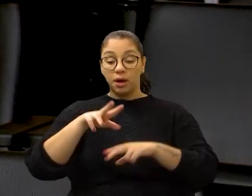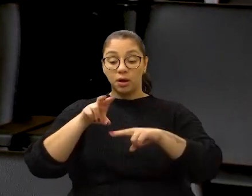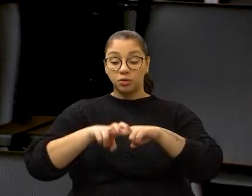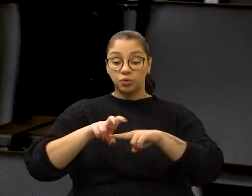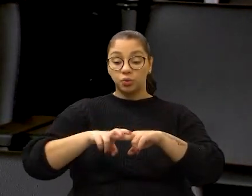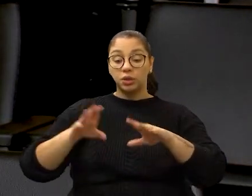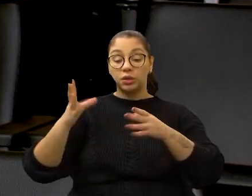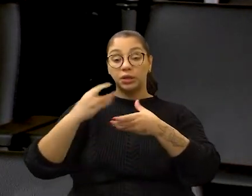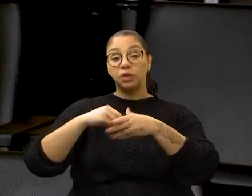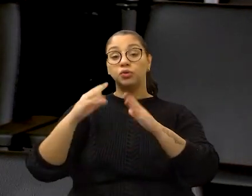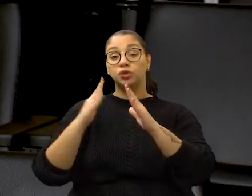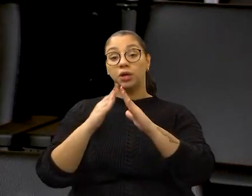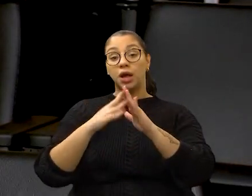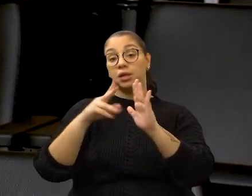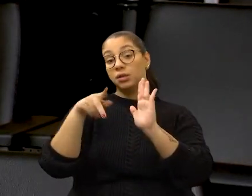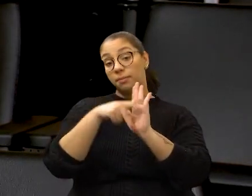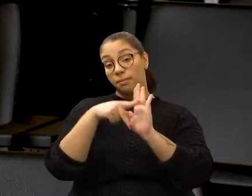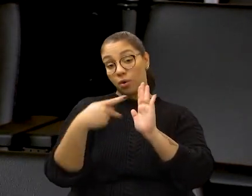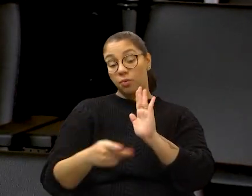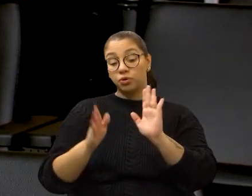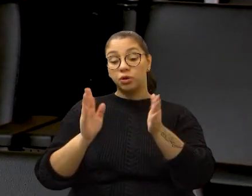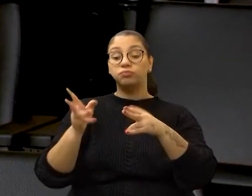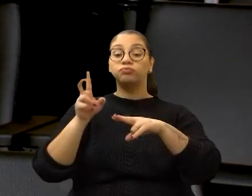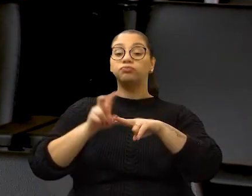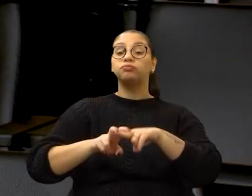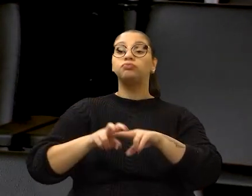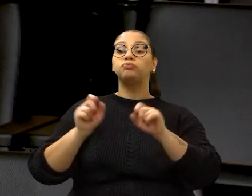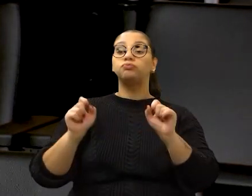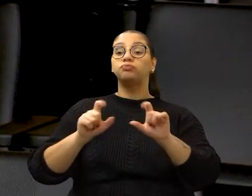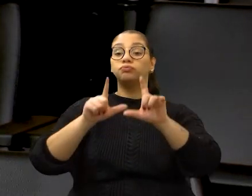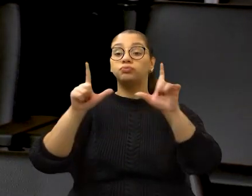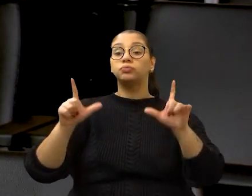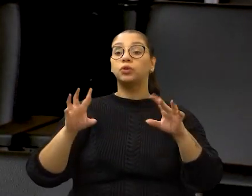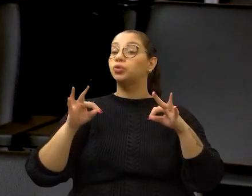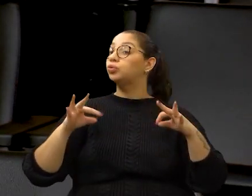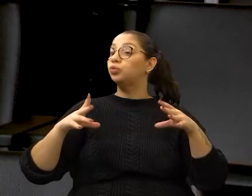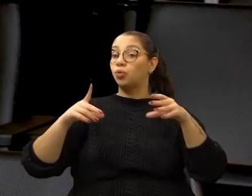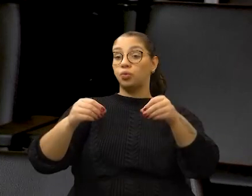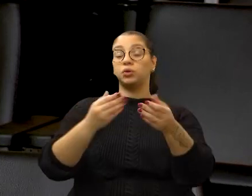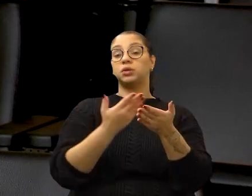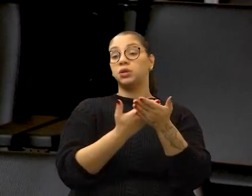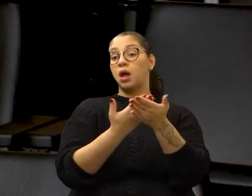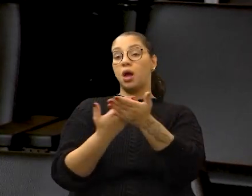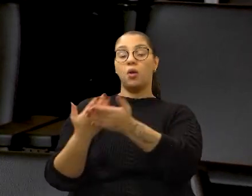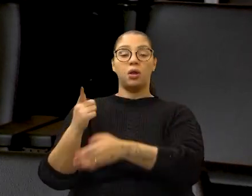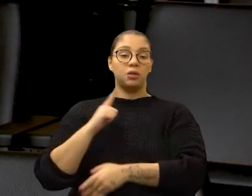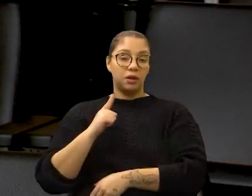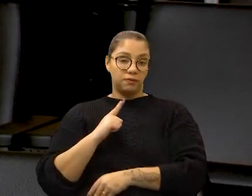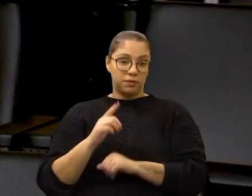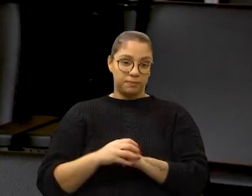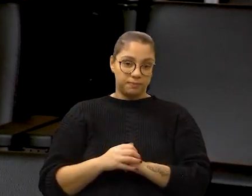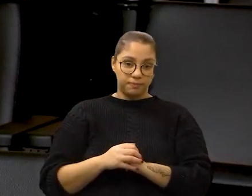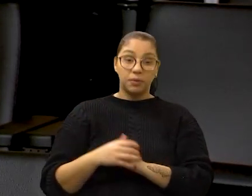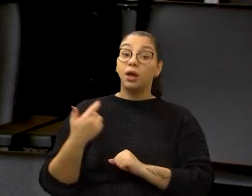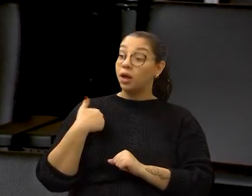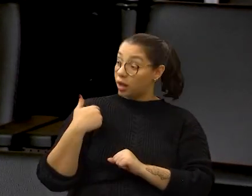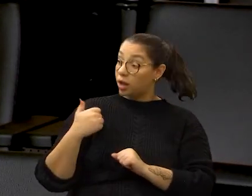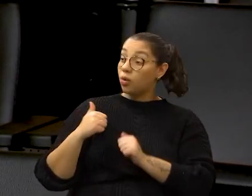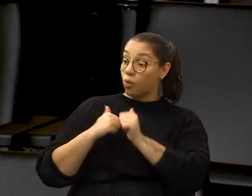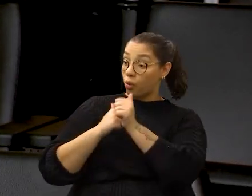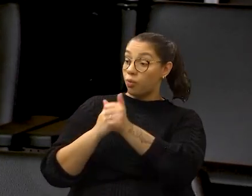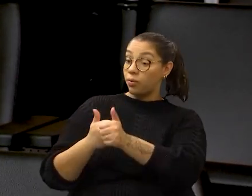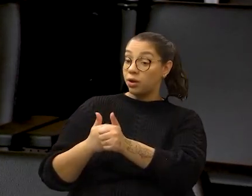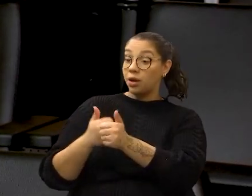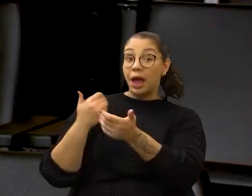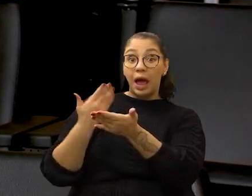dentro da casa dele próprio, onde ele sentou e ele teve todas as aulas. Ele teve aulas, eu acompanhei